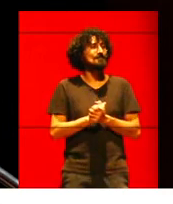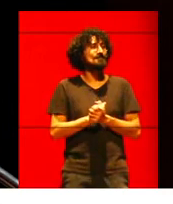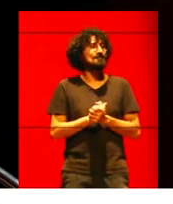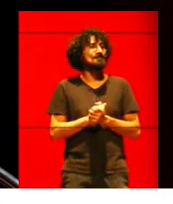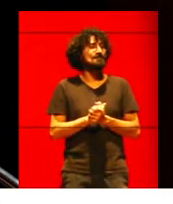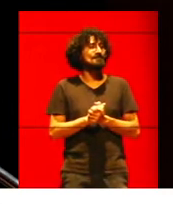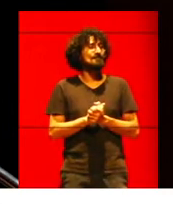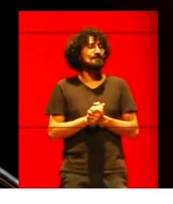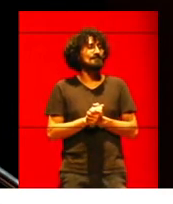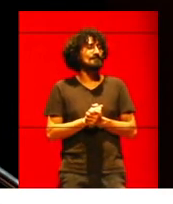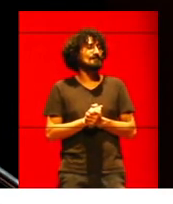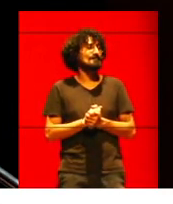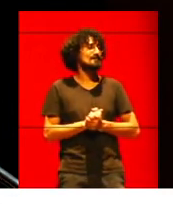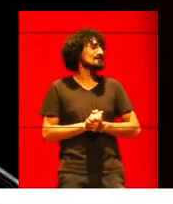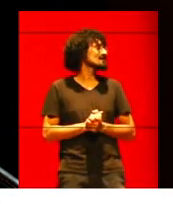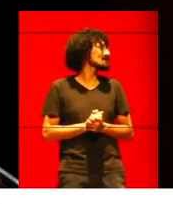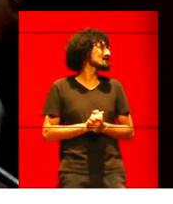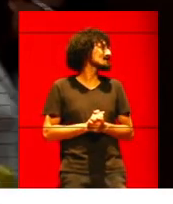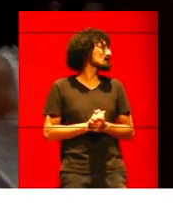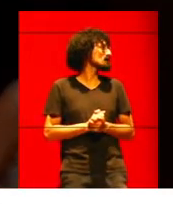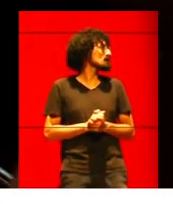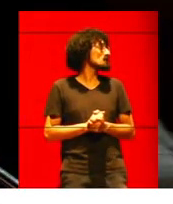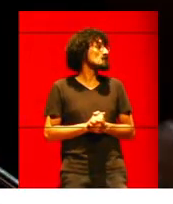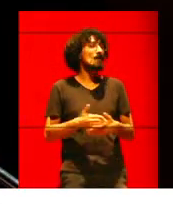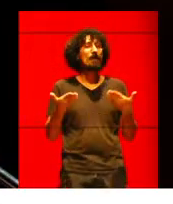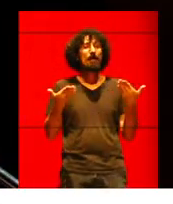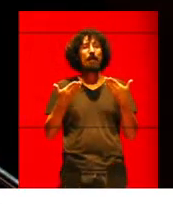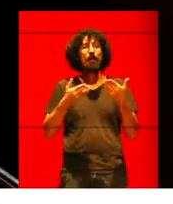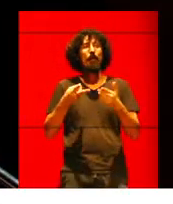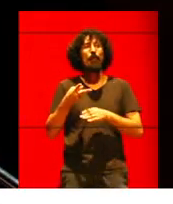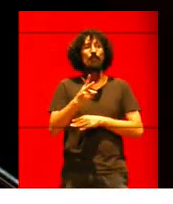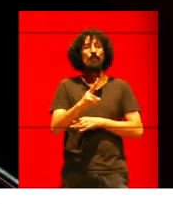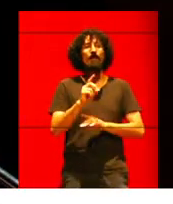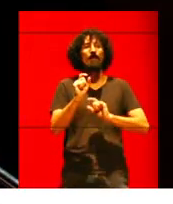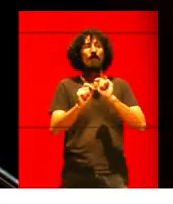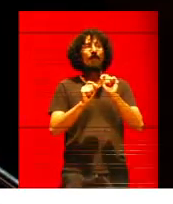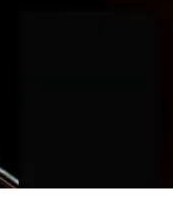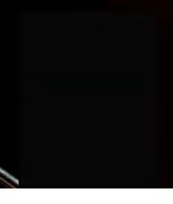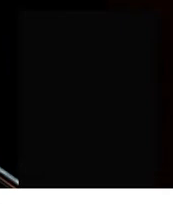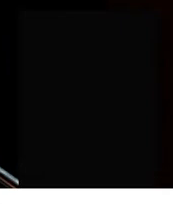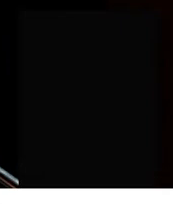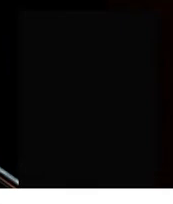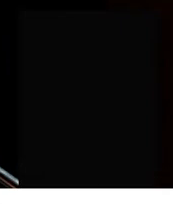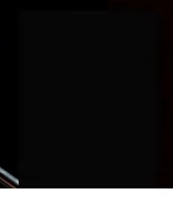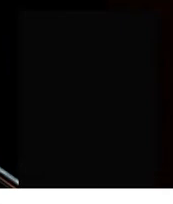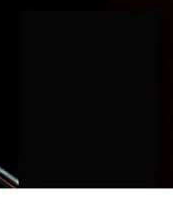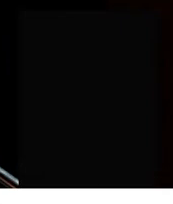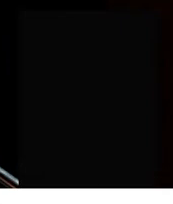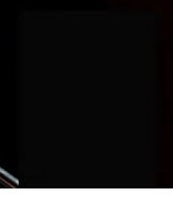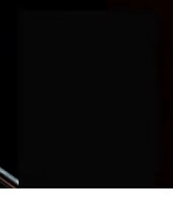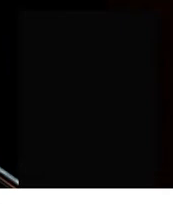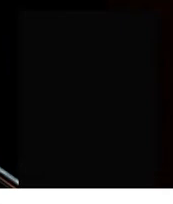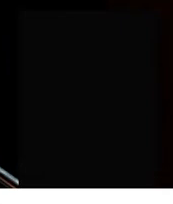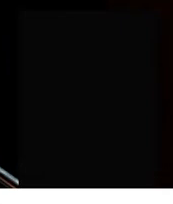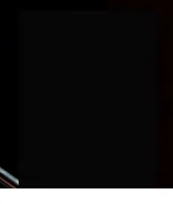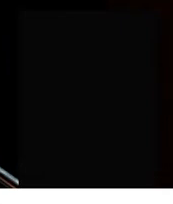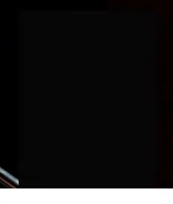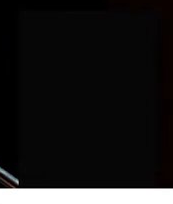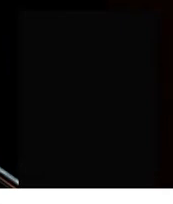Sério, tira o olho. E vamos continuar a fechar aqui o nosso ciclo de